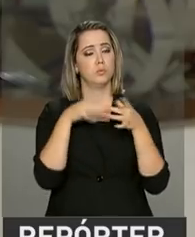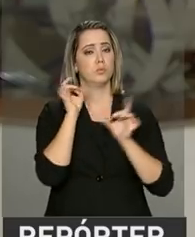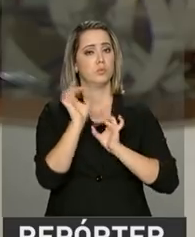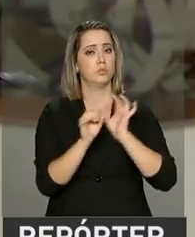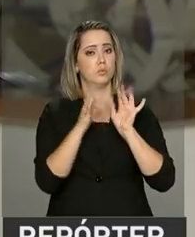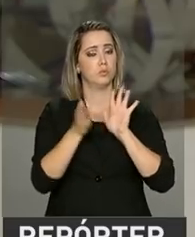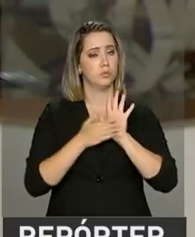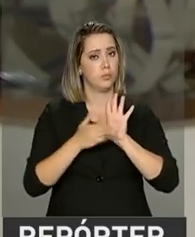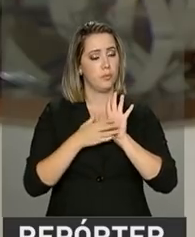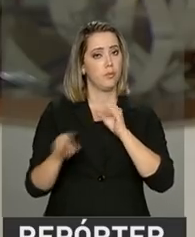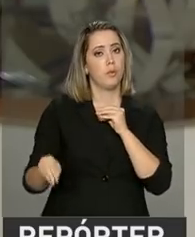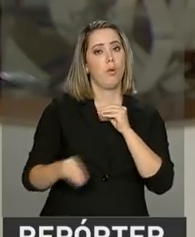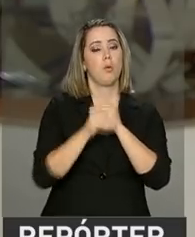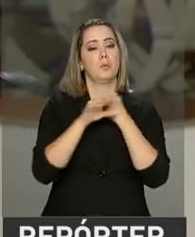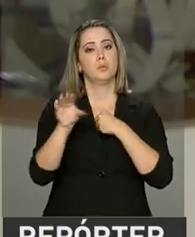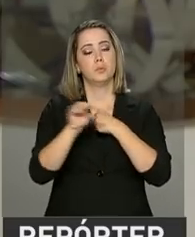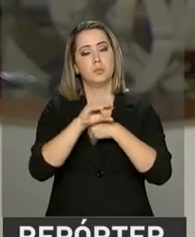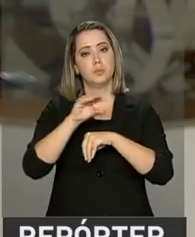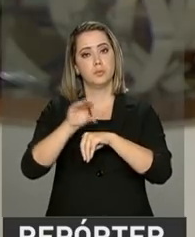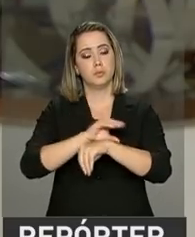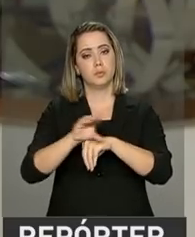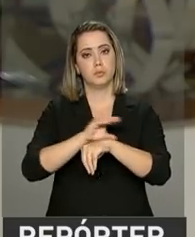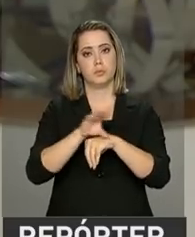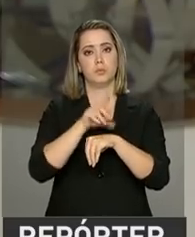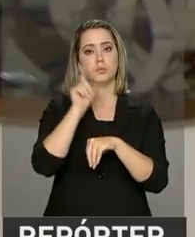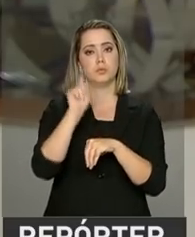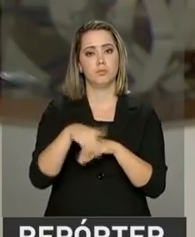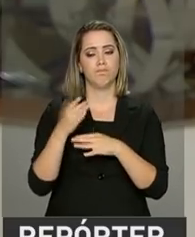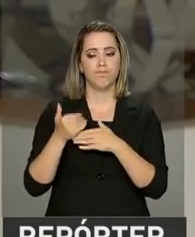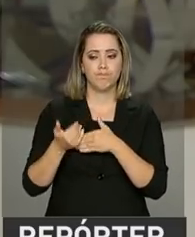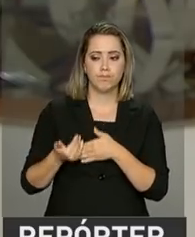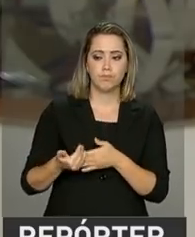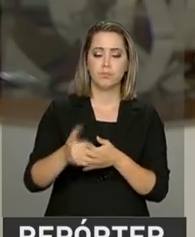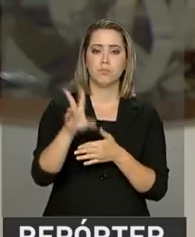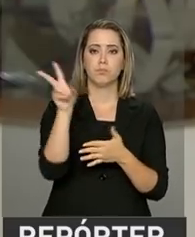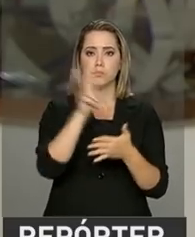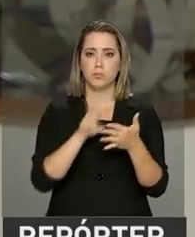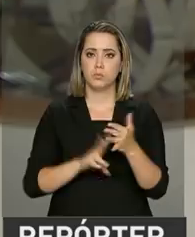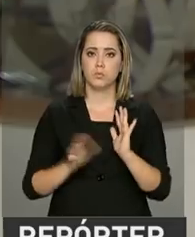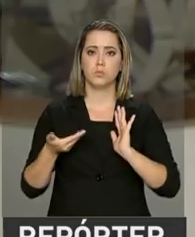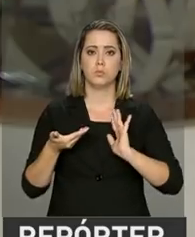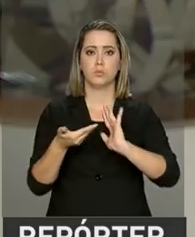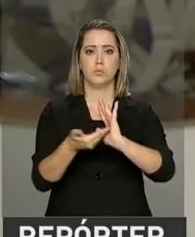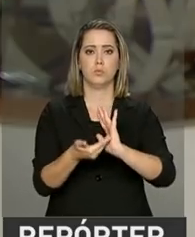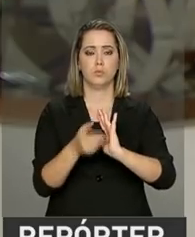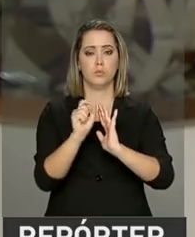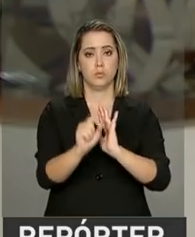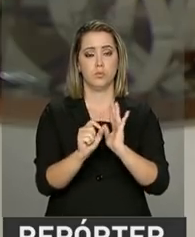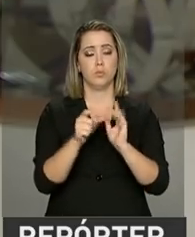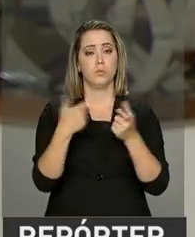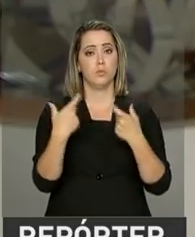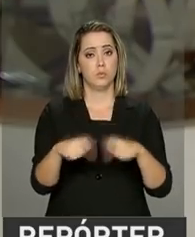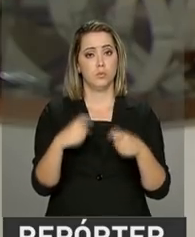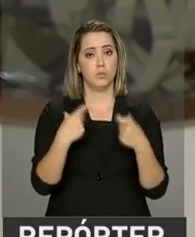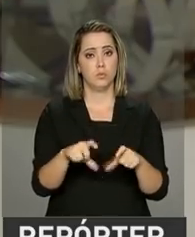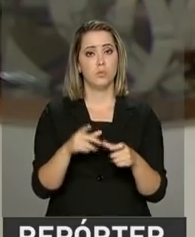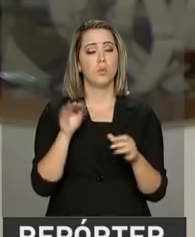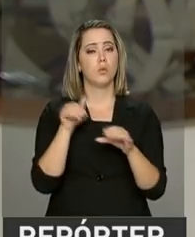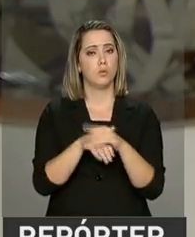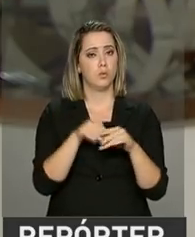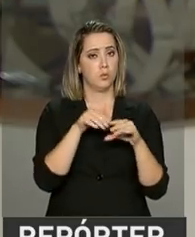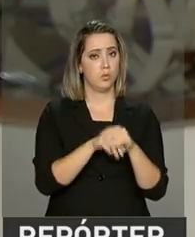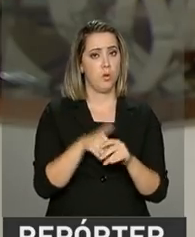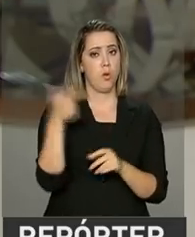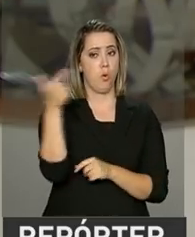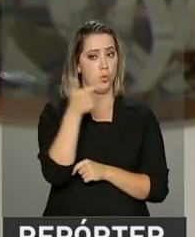de emenda à constituição da reforma da previdência segue para análise do plenário da câmara onde deve ser votada